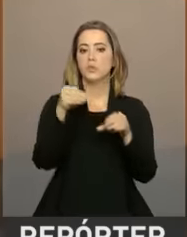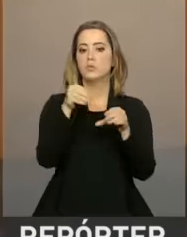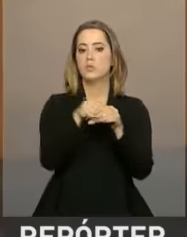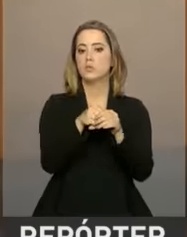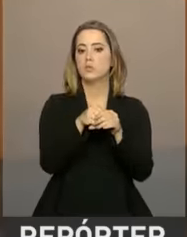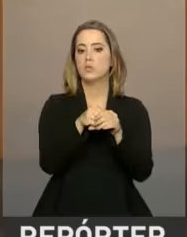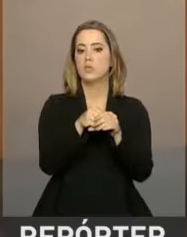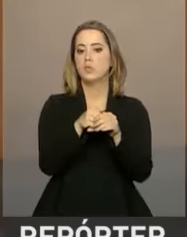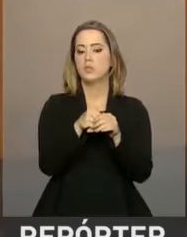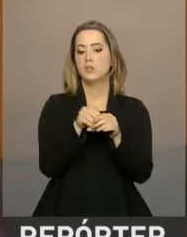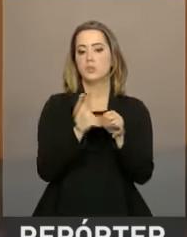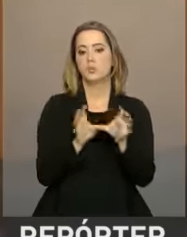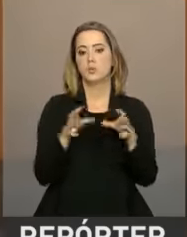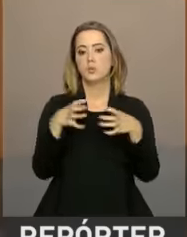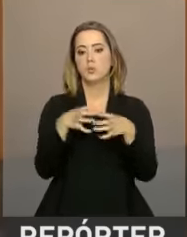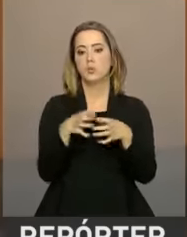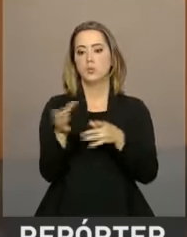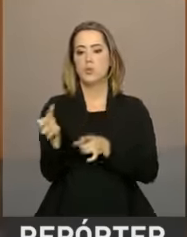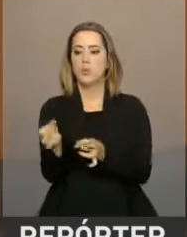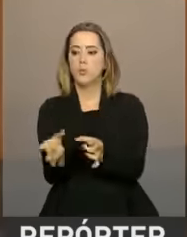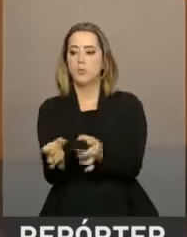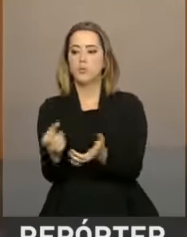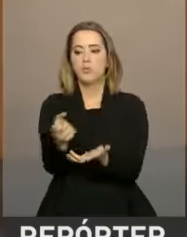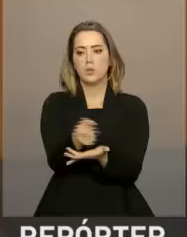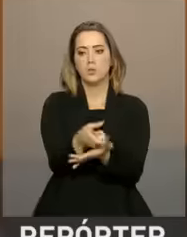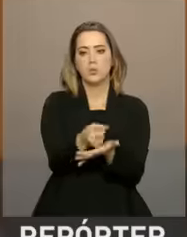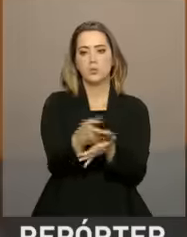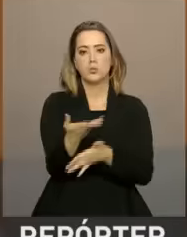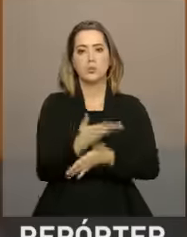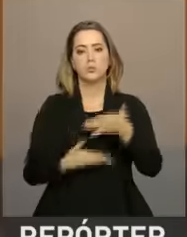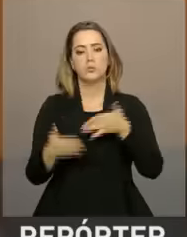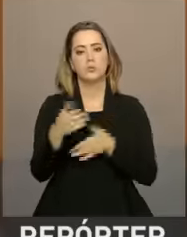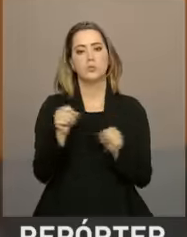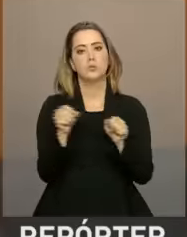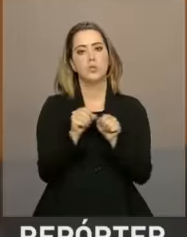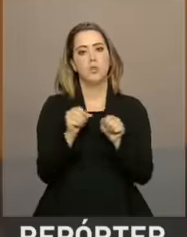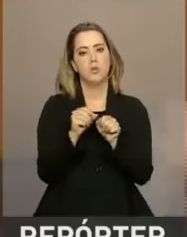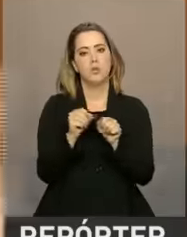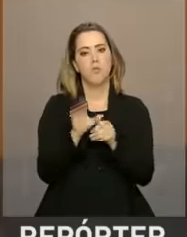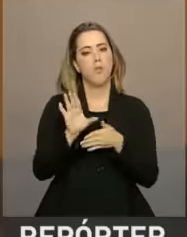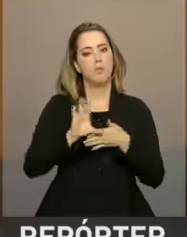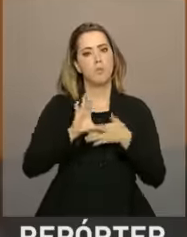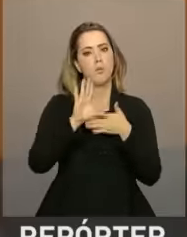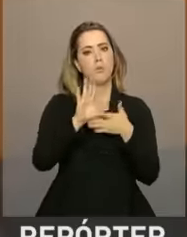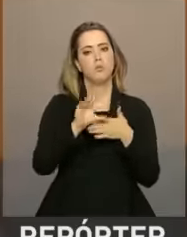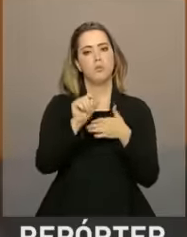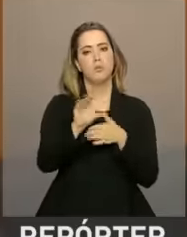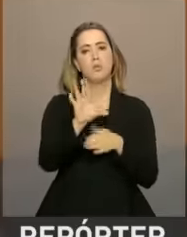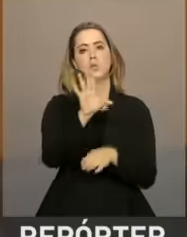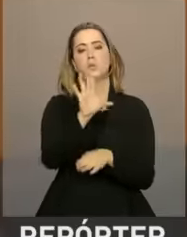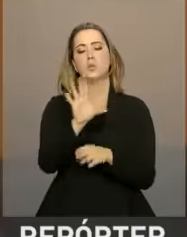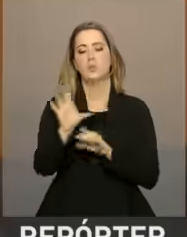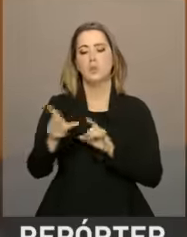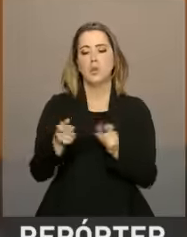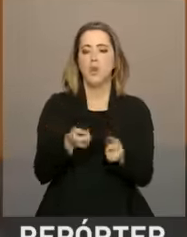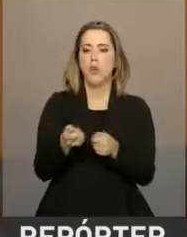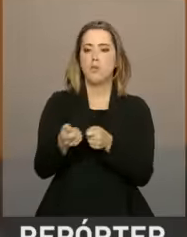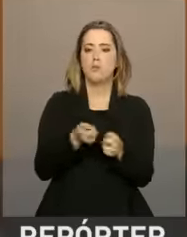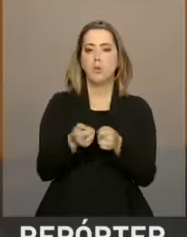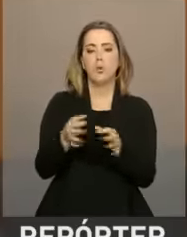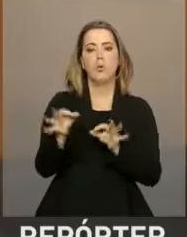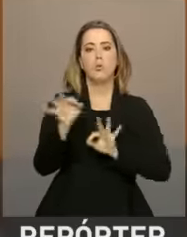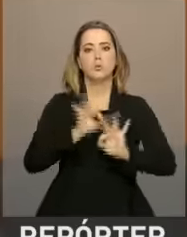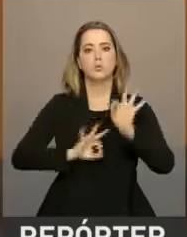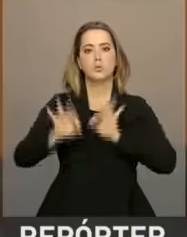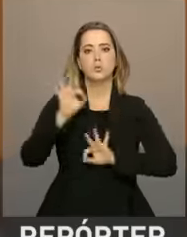ambiente de negócios né e fazer isso também de uma forma coordenada com o o a o aprofundamento